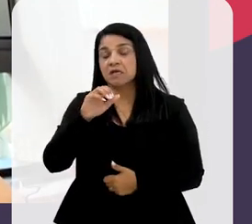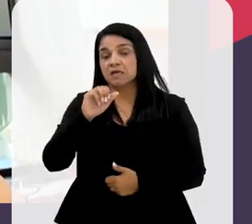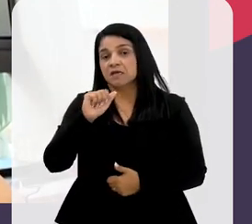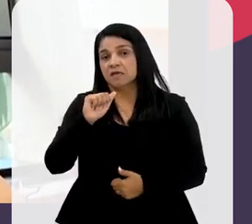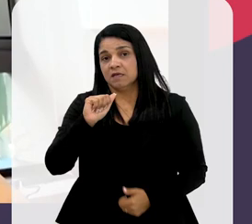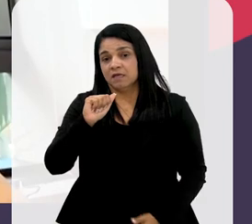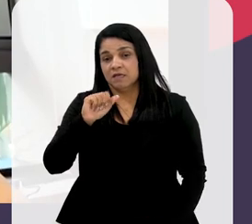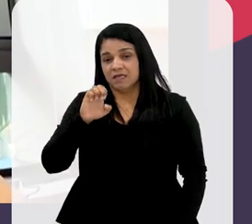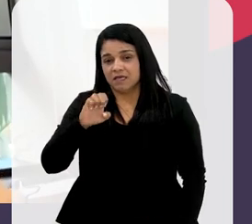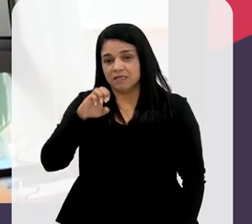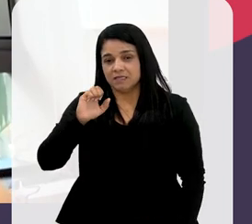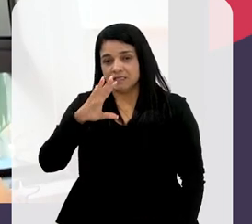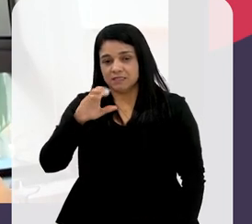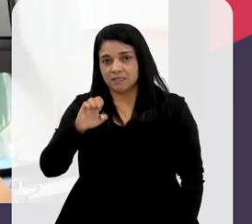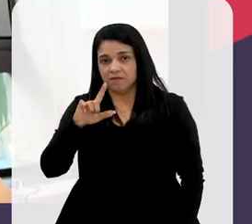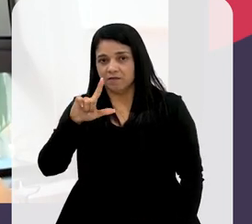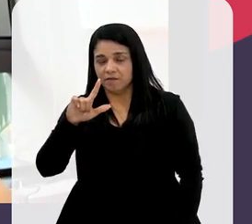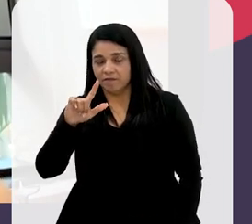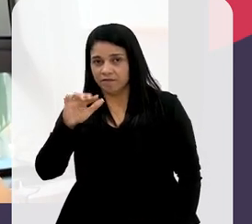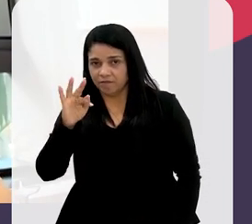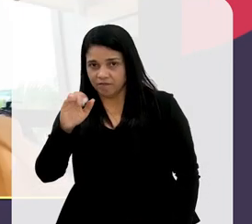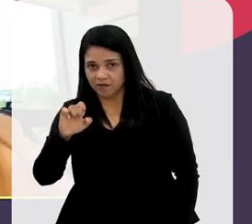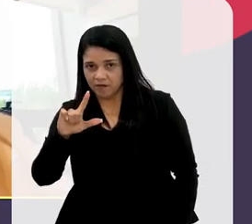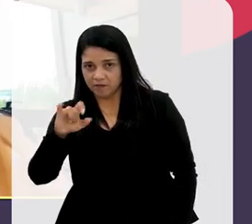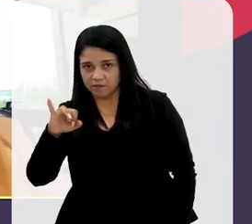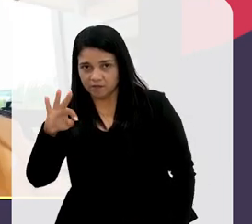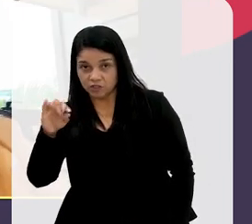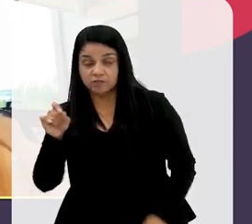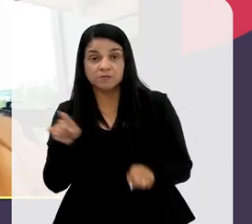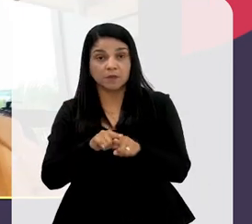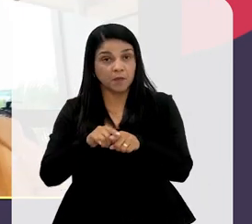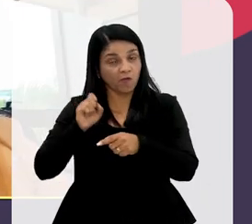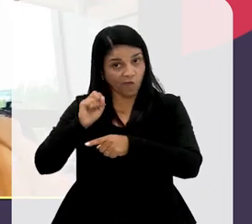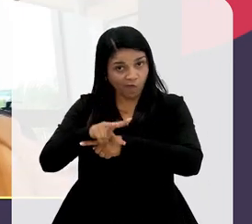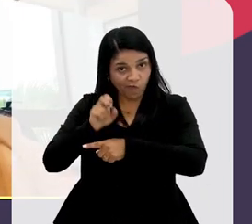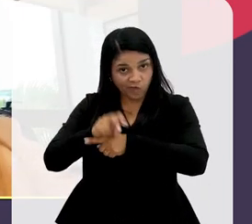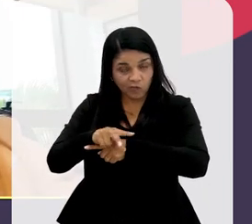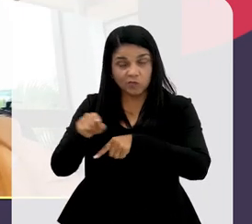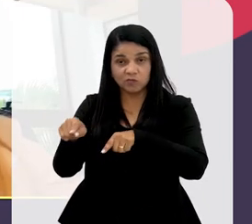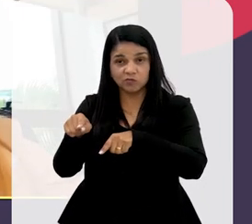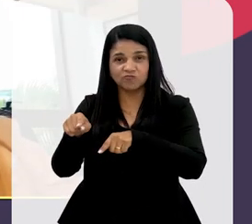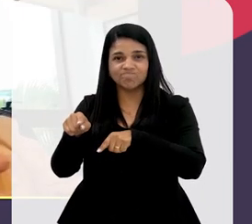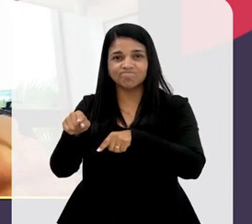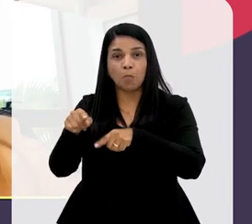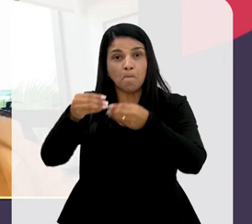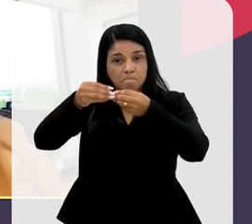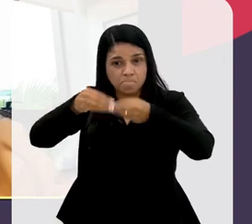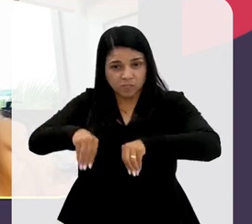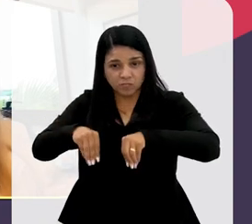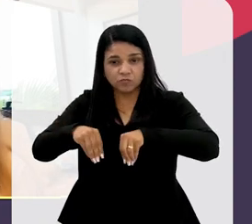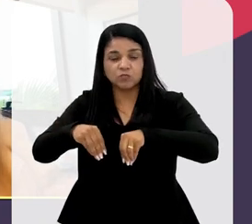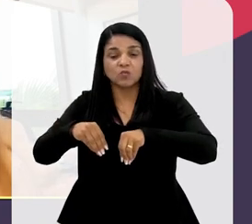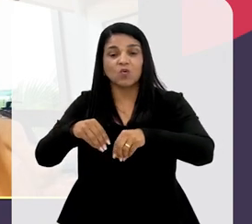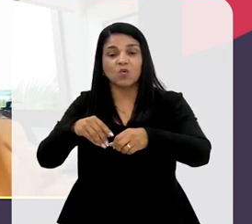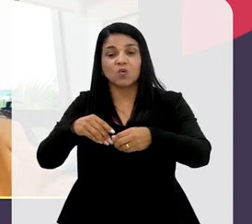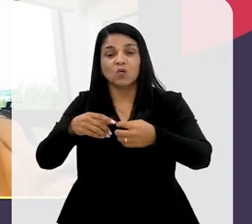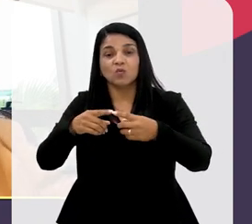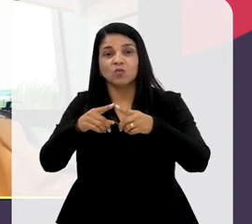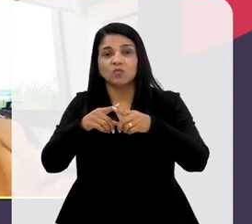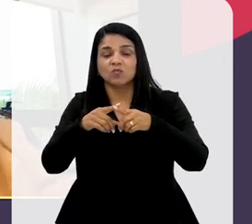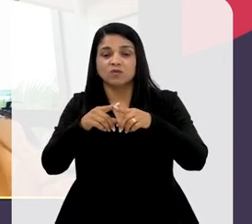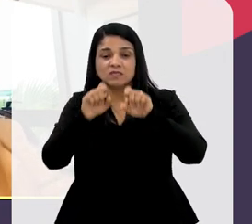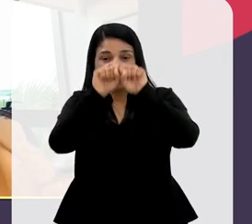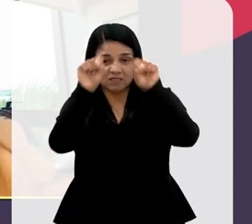tido até um quadro viral do sistema nervoso central. Então, o vírus não só acometeu diretamente o